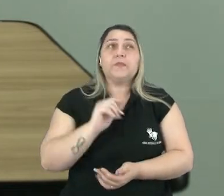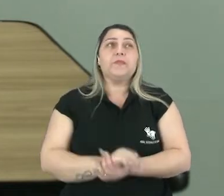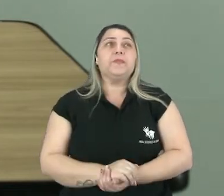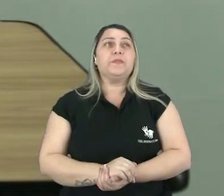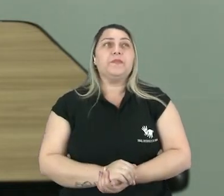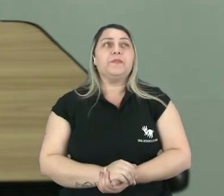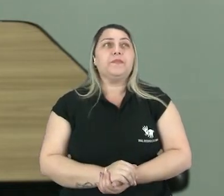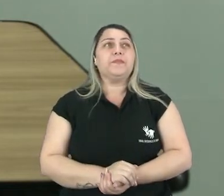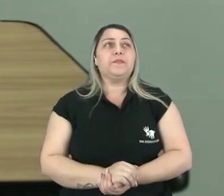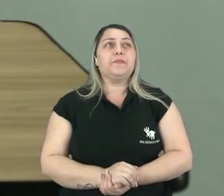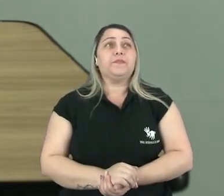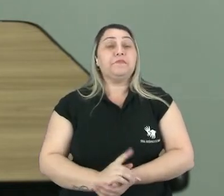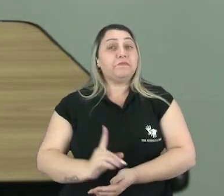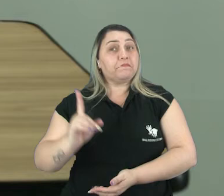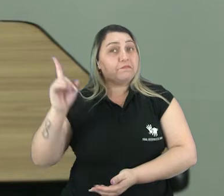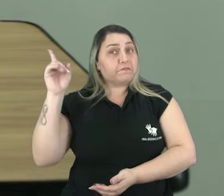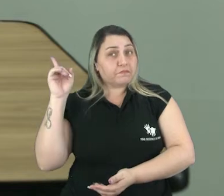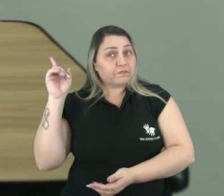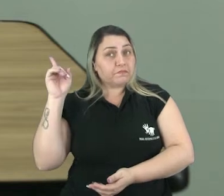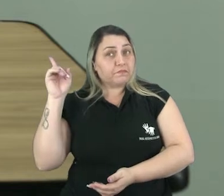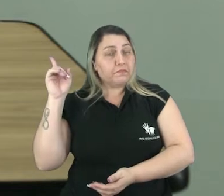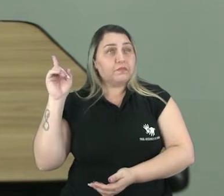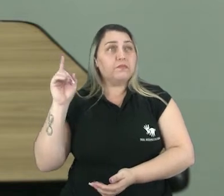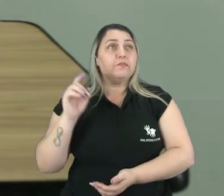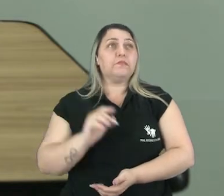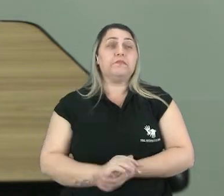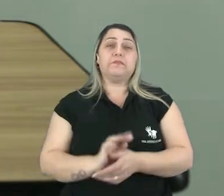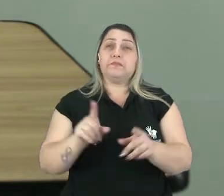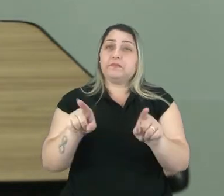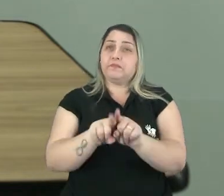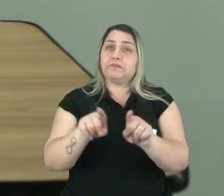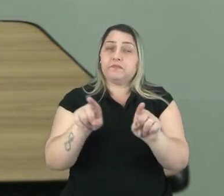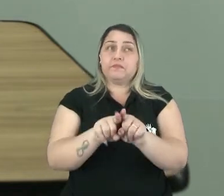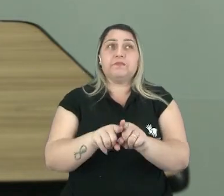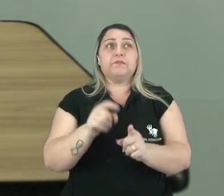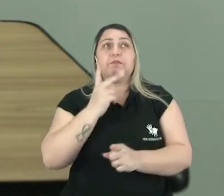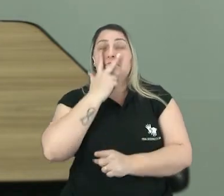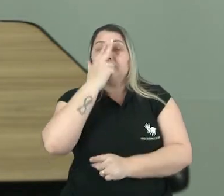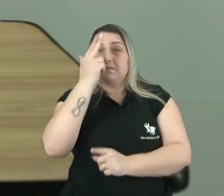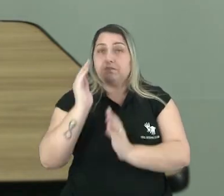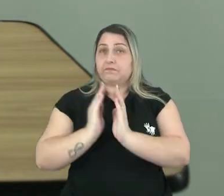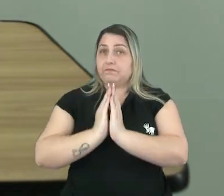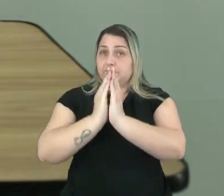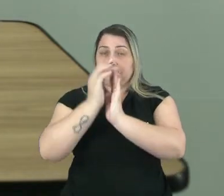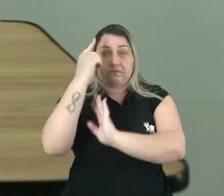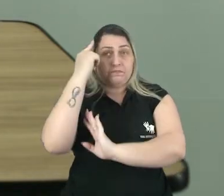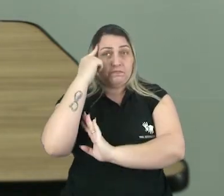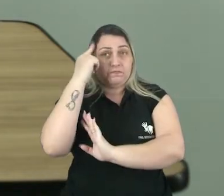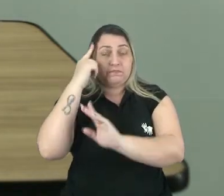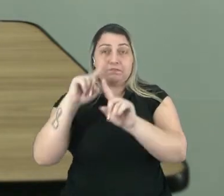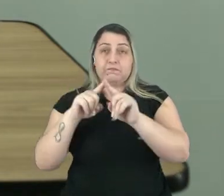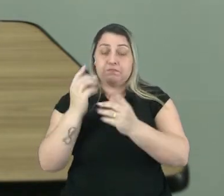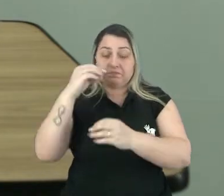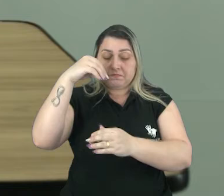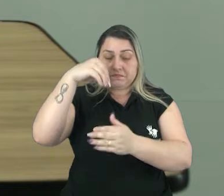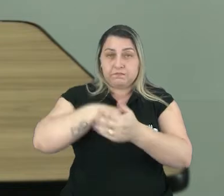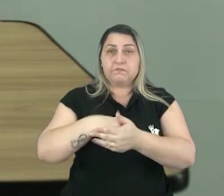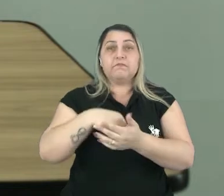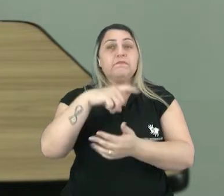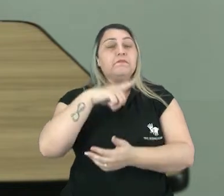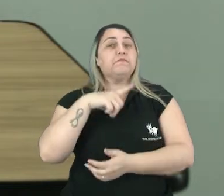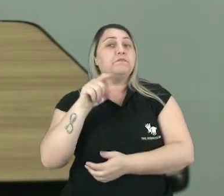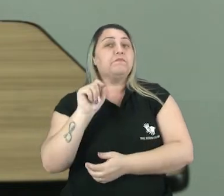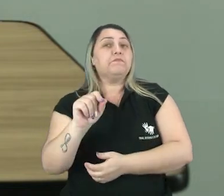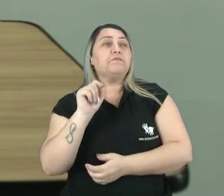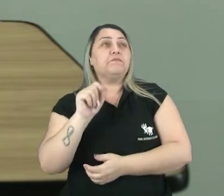Está sussurrando. E este aqui, que também é parecido com o balão do pensamento, mas dentro ele tem o